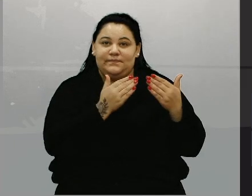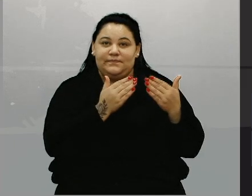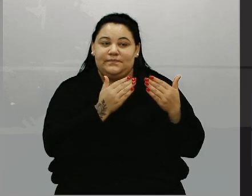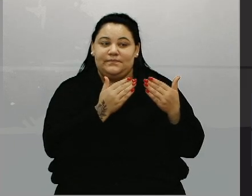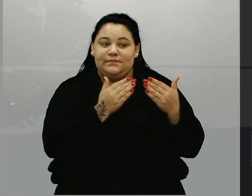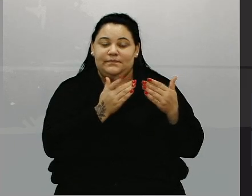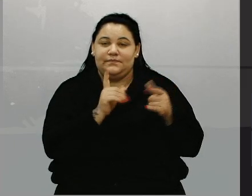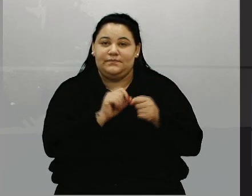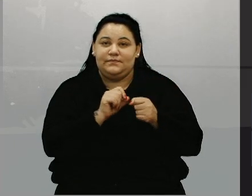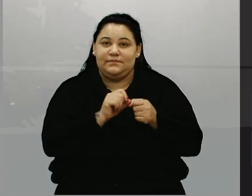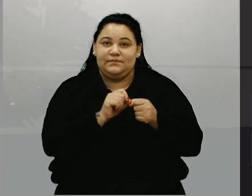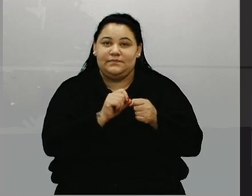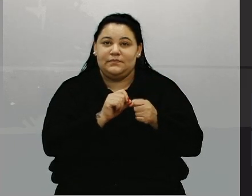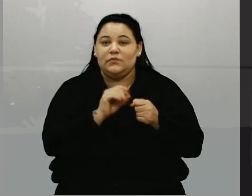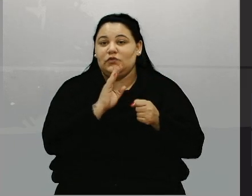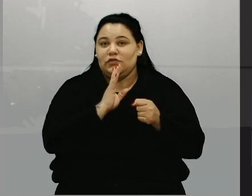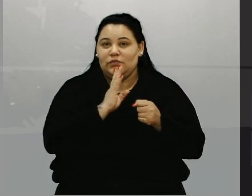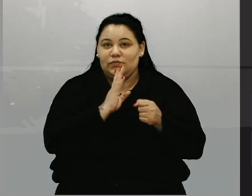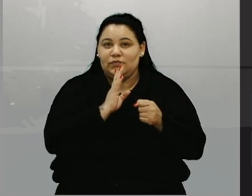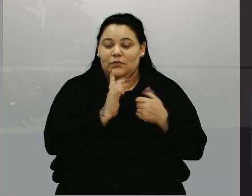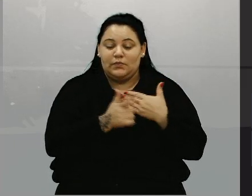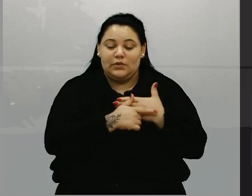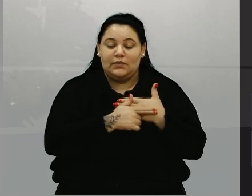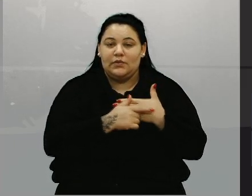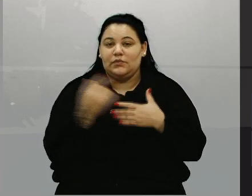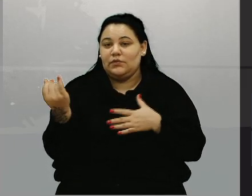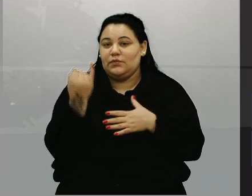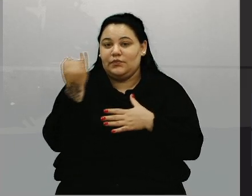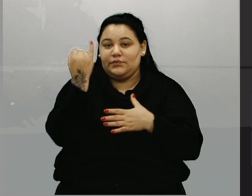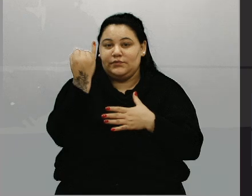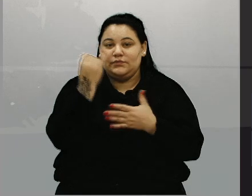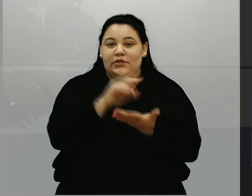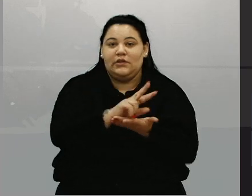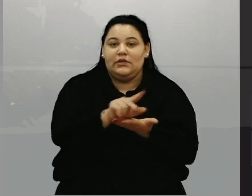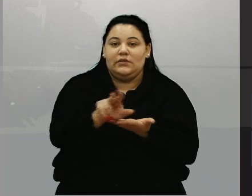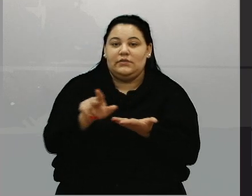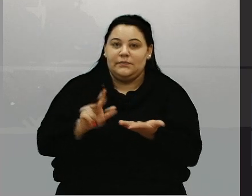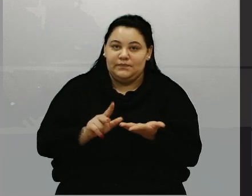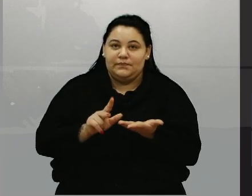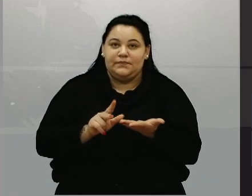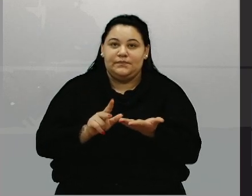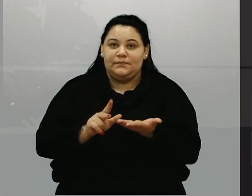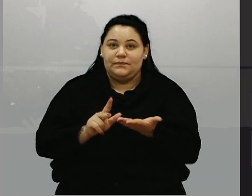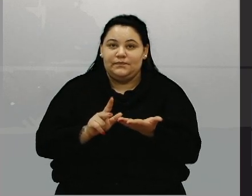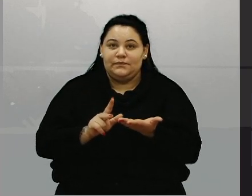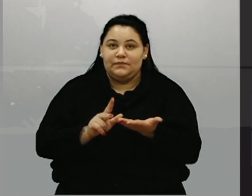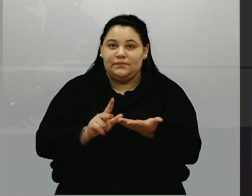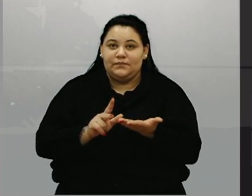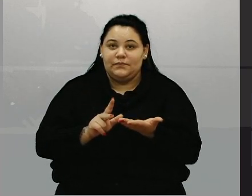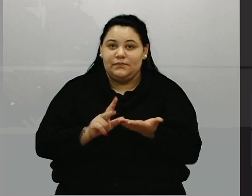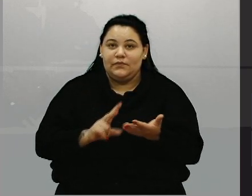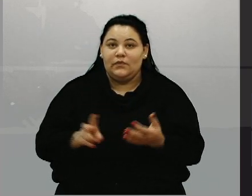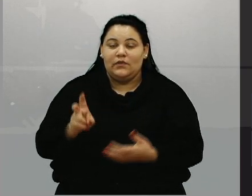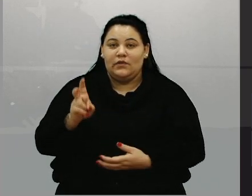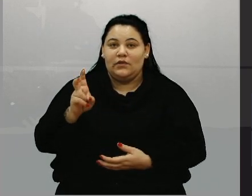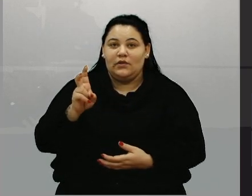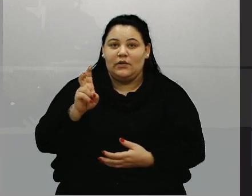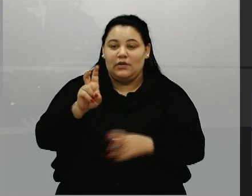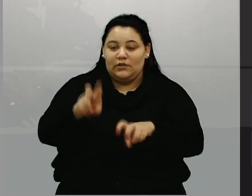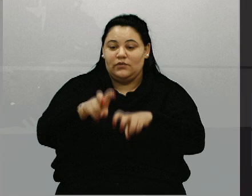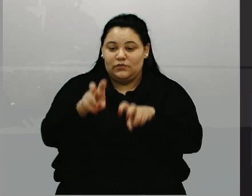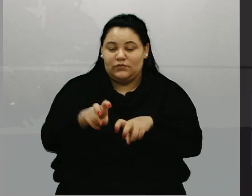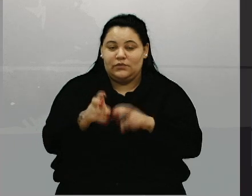desempenharam, né, e ainda desempenham um papel crucial na diversificação da agricultura, da urbanização